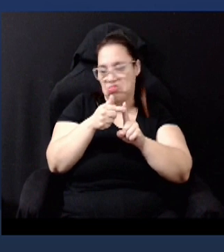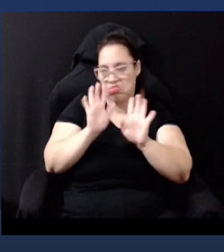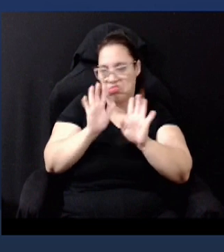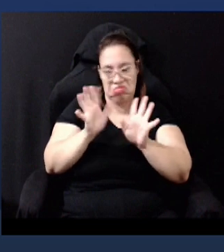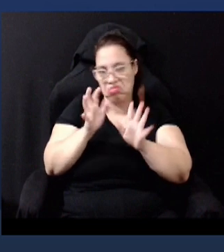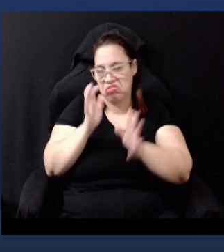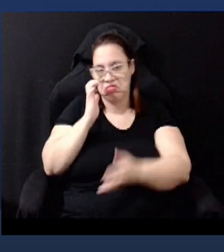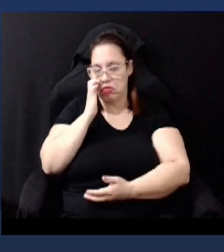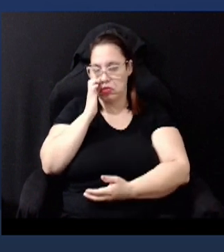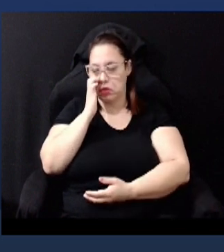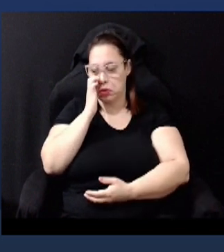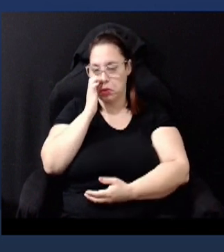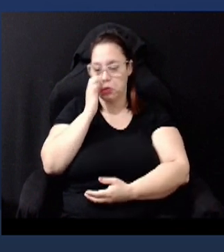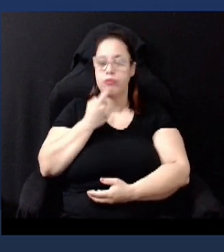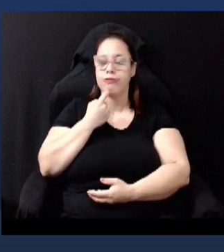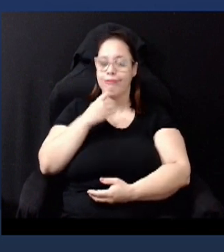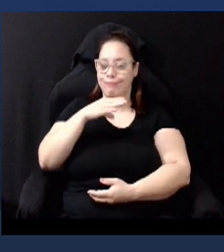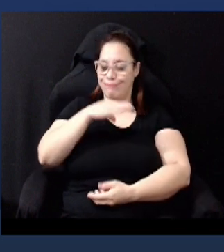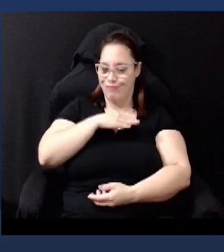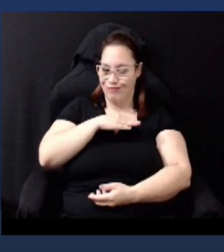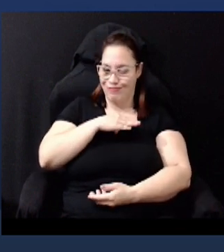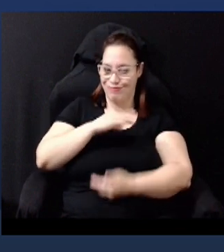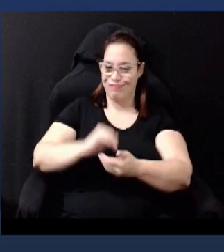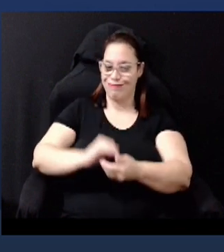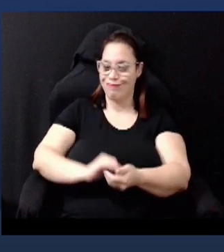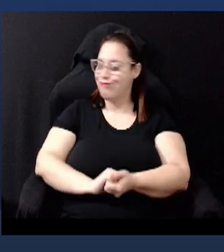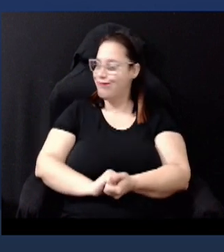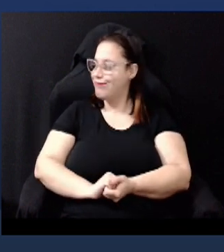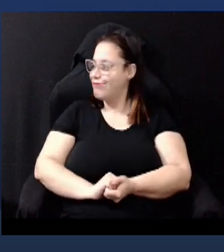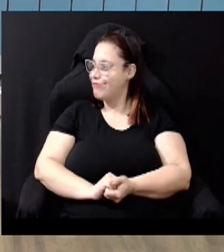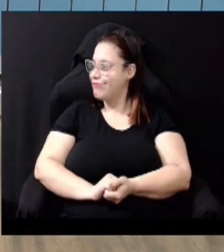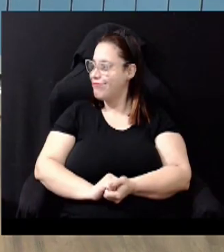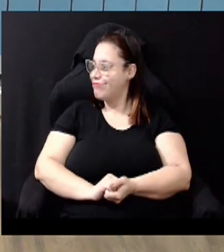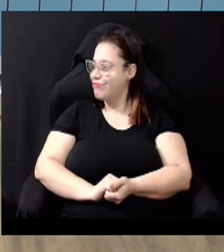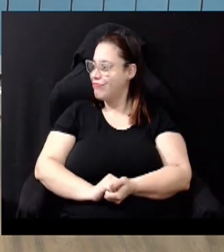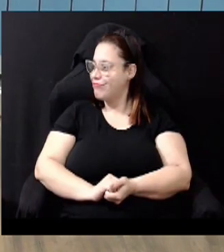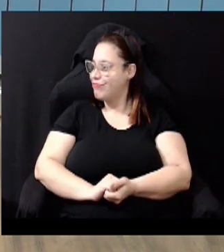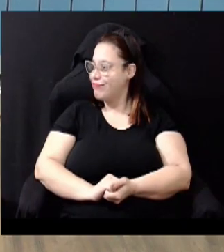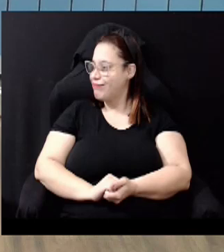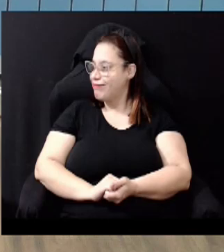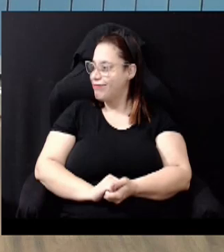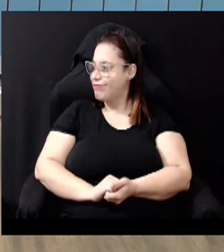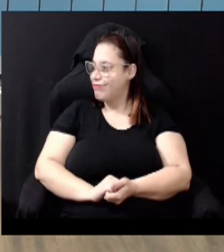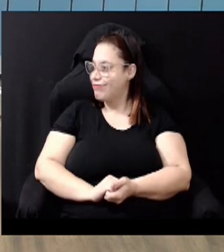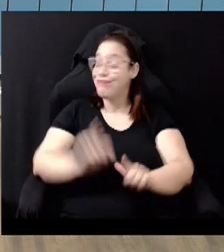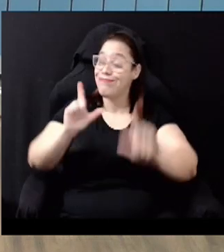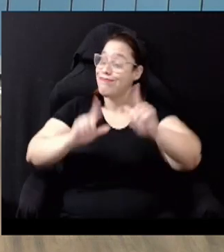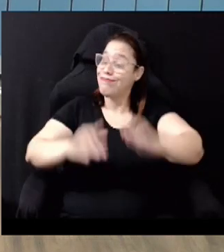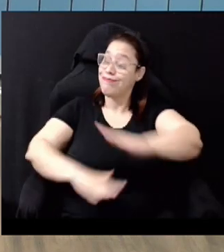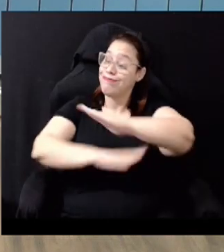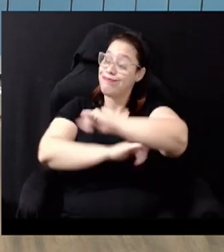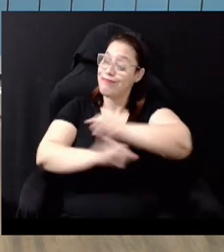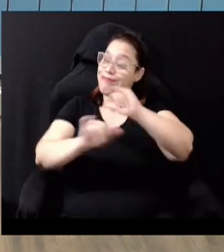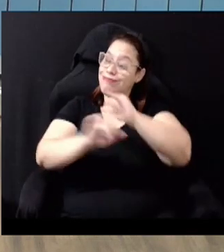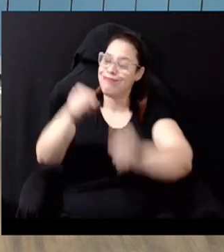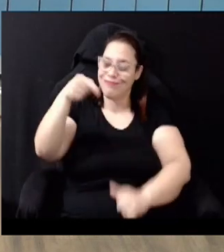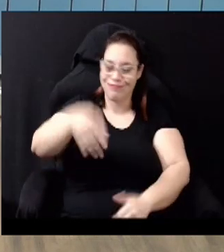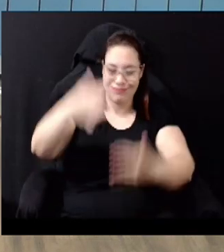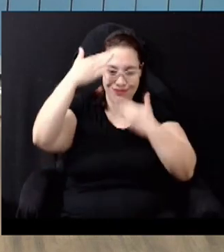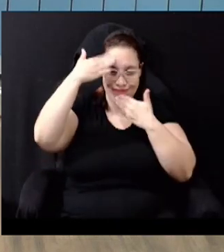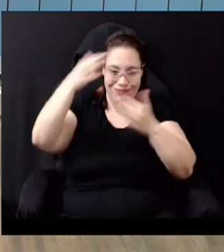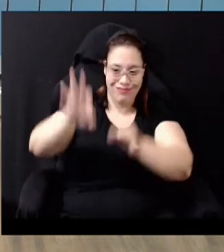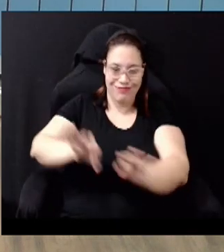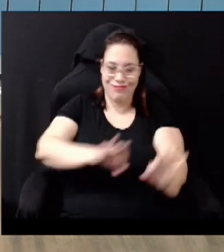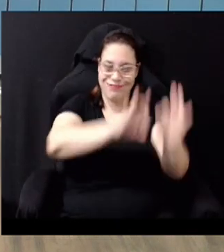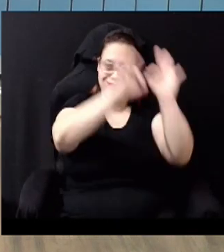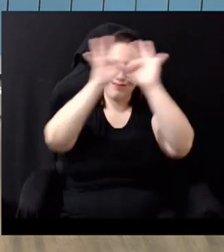27 graus aqui na cidade de Campinas. O Jornal Câmara Notícia fica por aqui. Muito